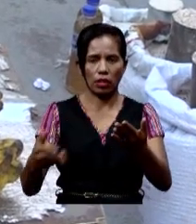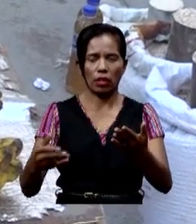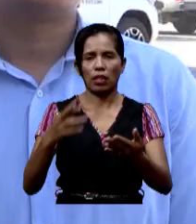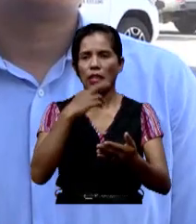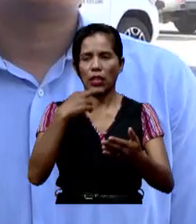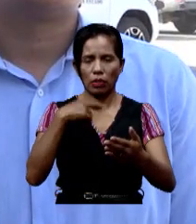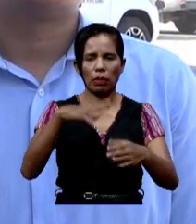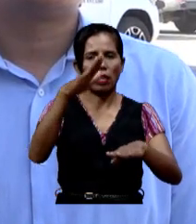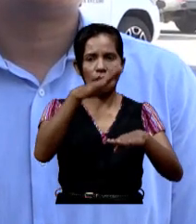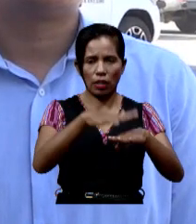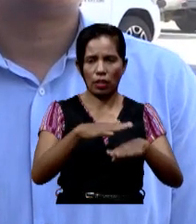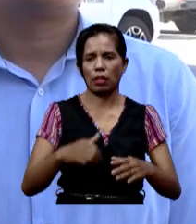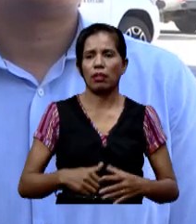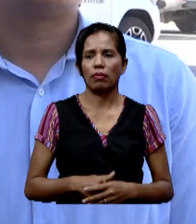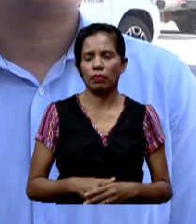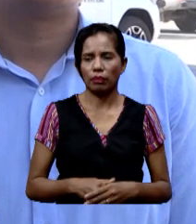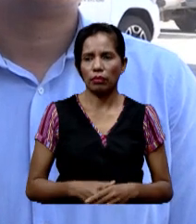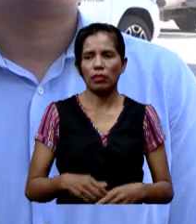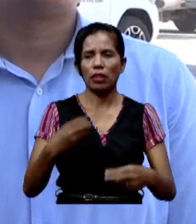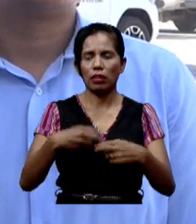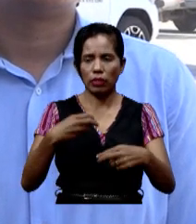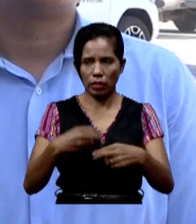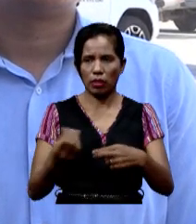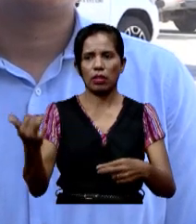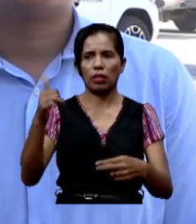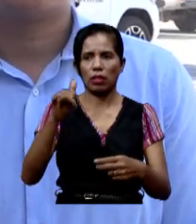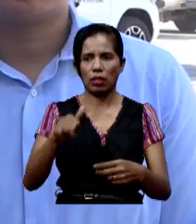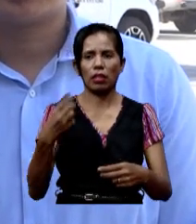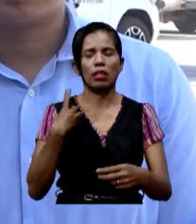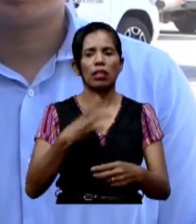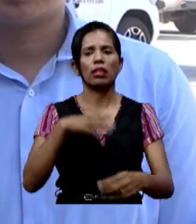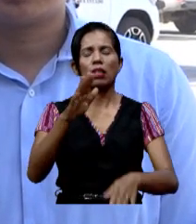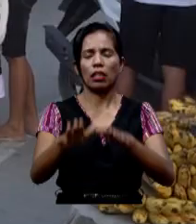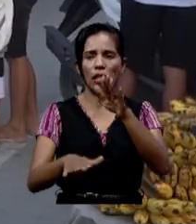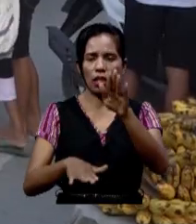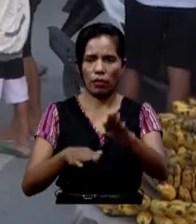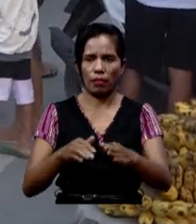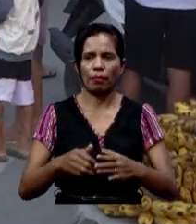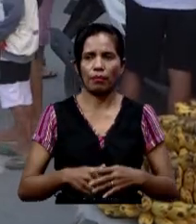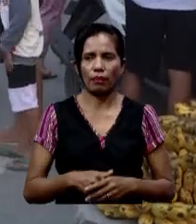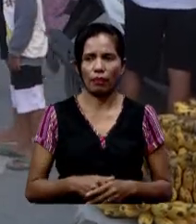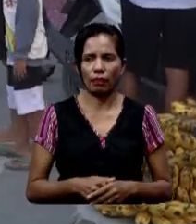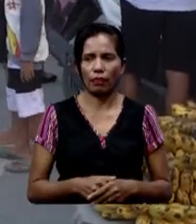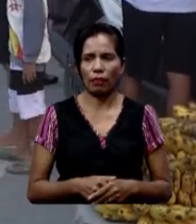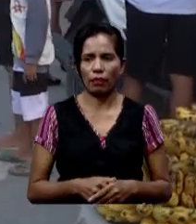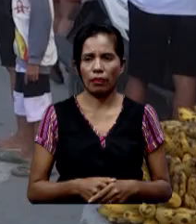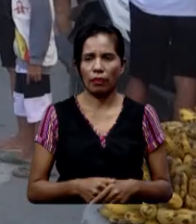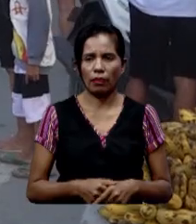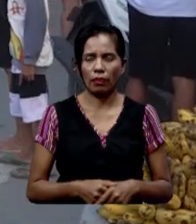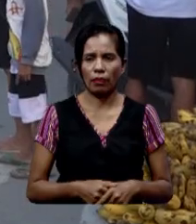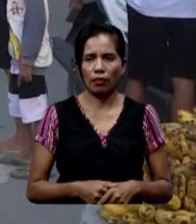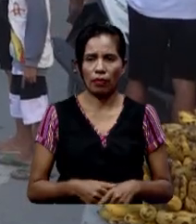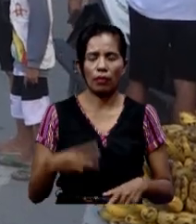nia letem. Depois, dificulta fale ita serve lao ain. Também da né, tem que